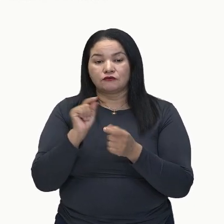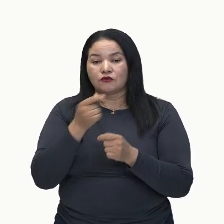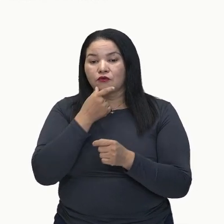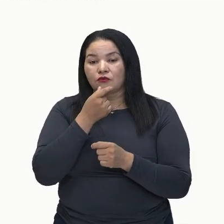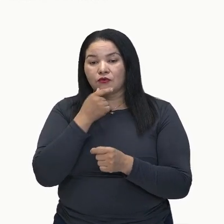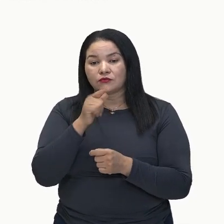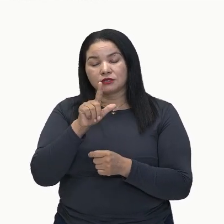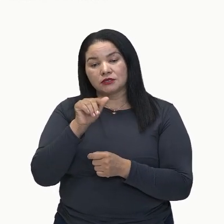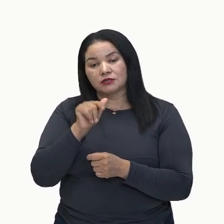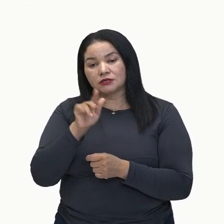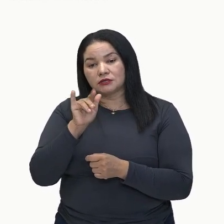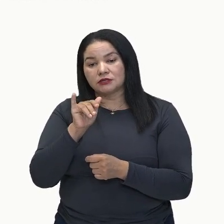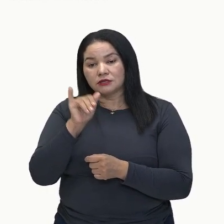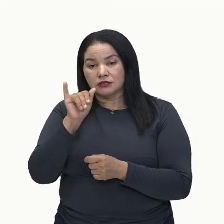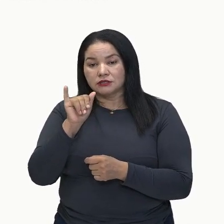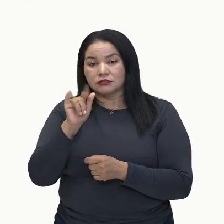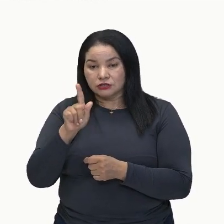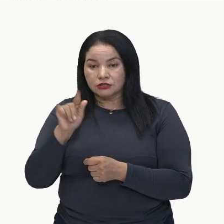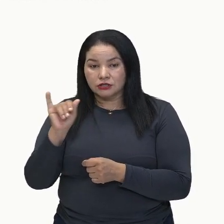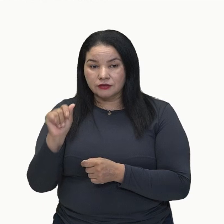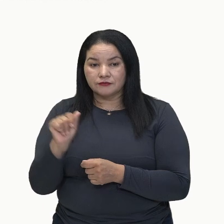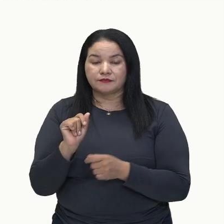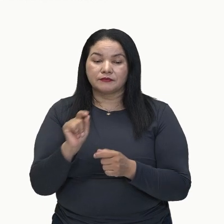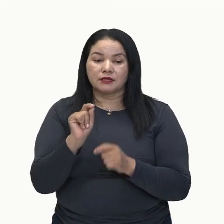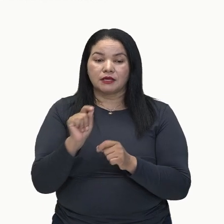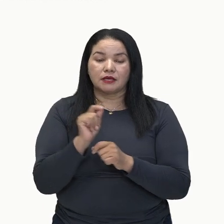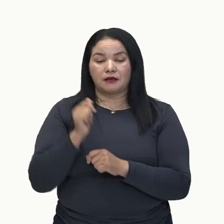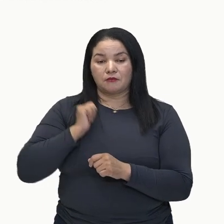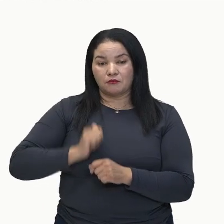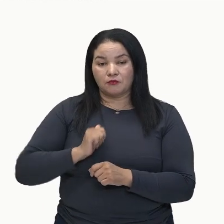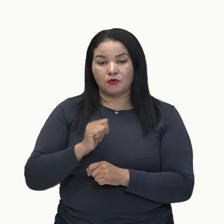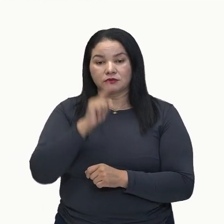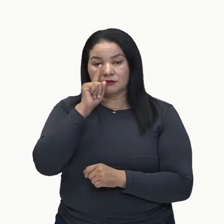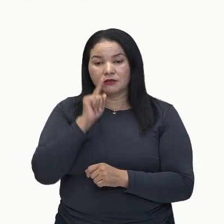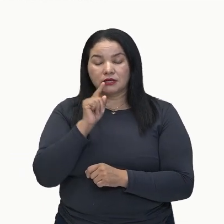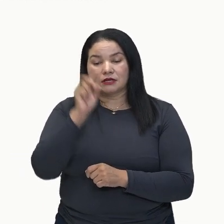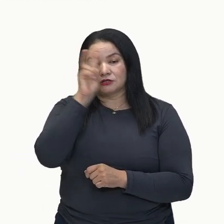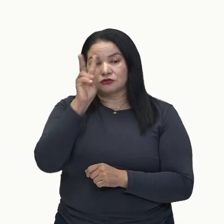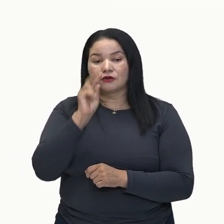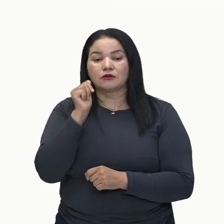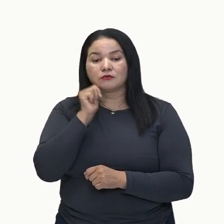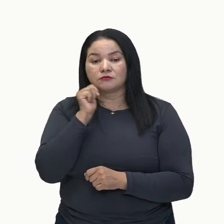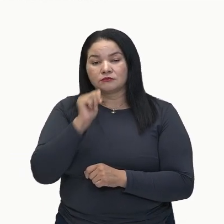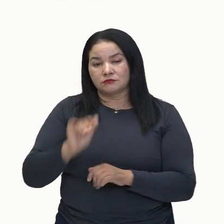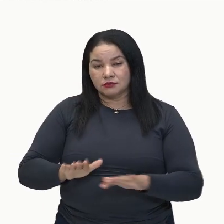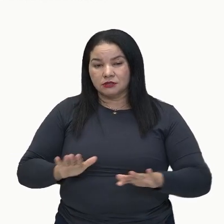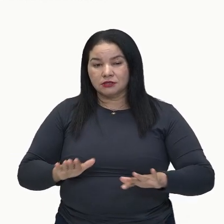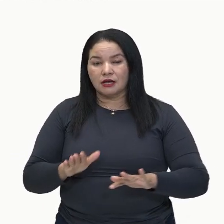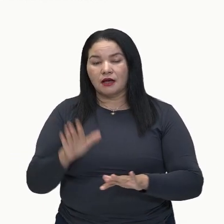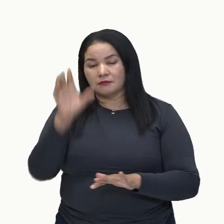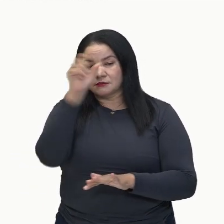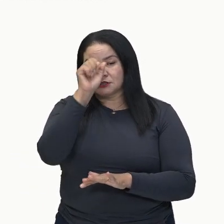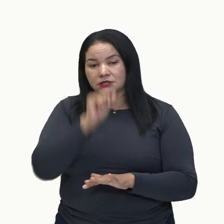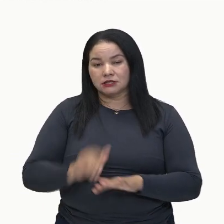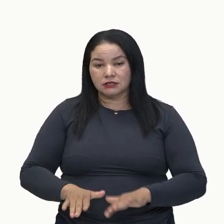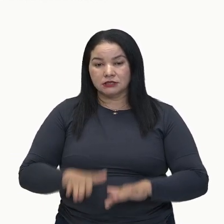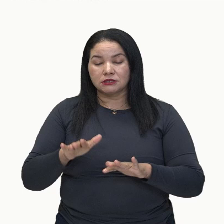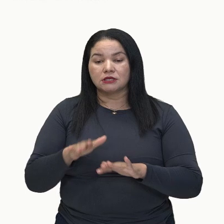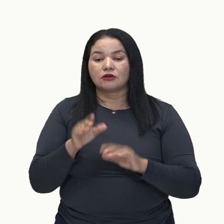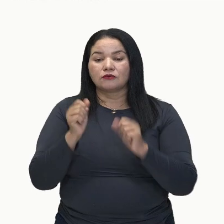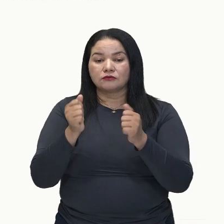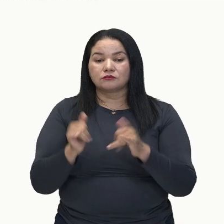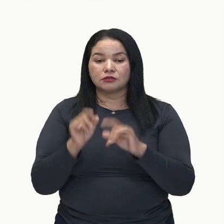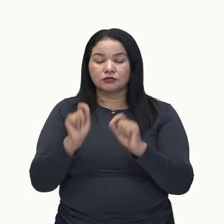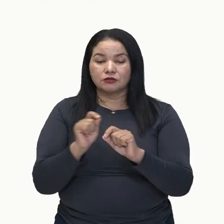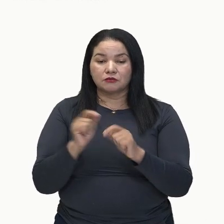Lígia é A Bolsa Amarela, que narra a história de uma menina aprendendo a crescer. Nesse desafio, a personagem principal, Raquel, encara os